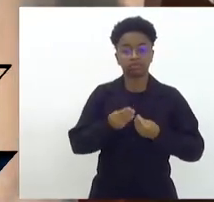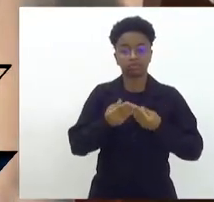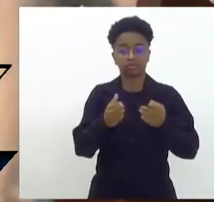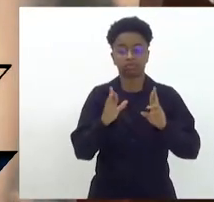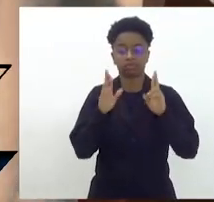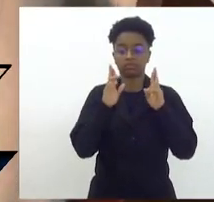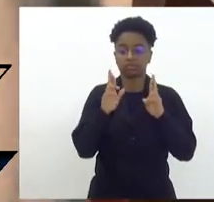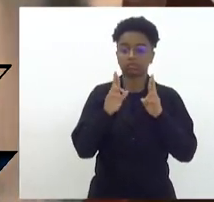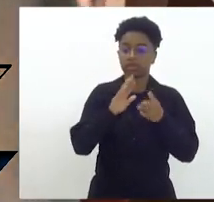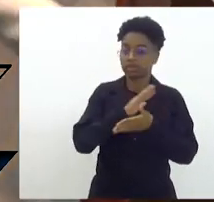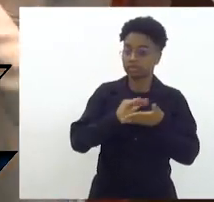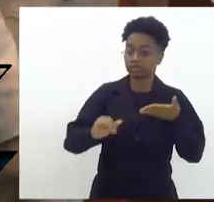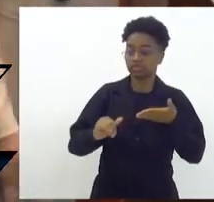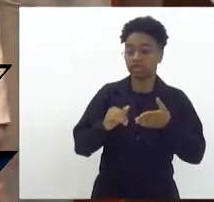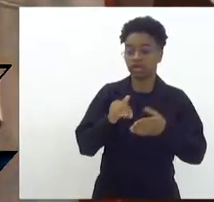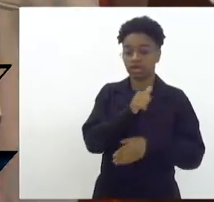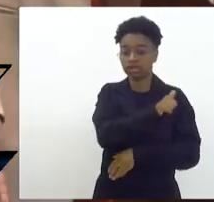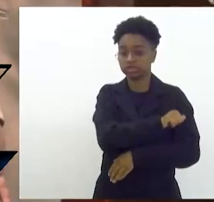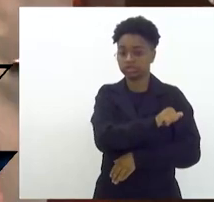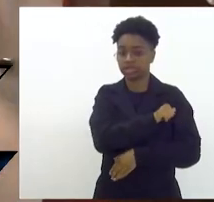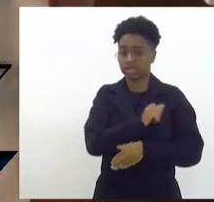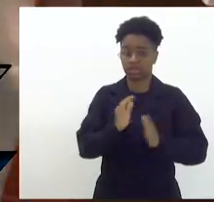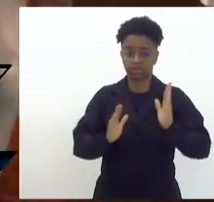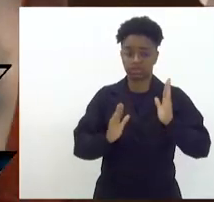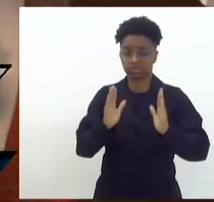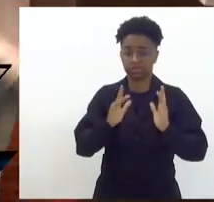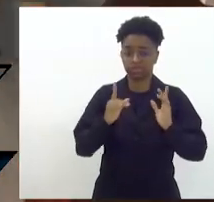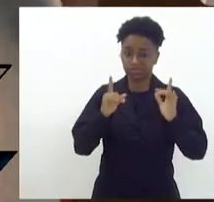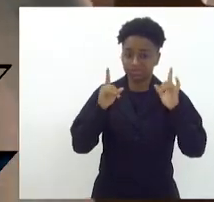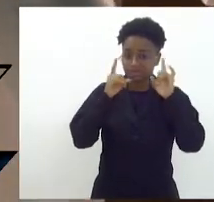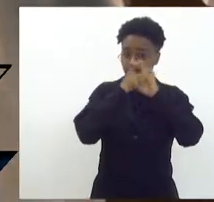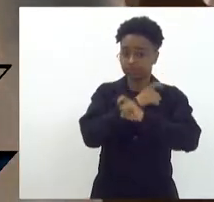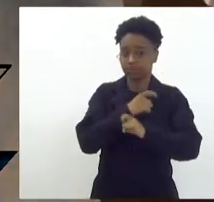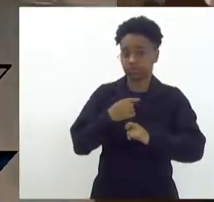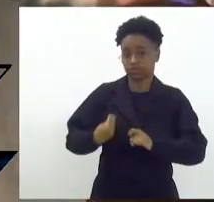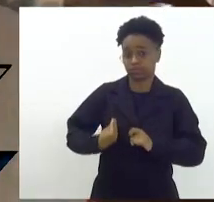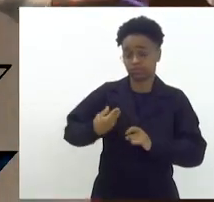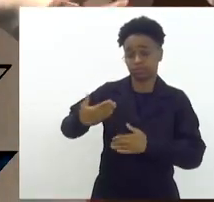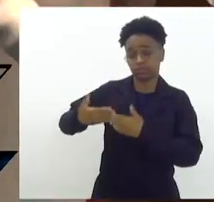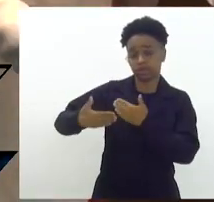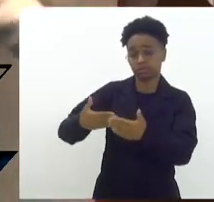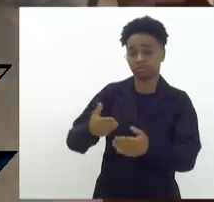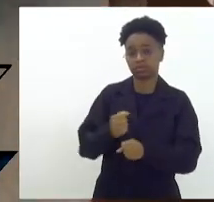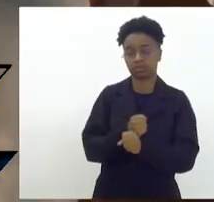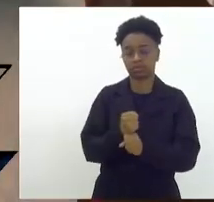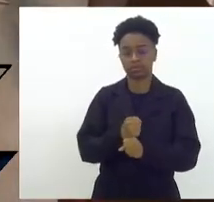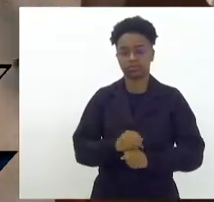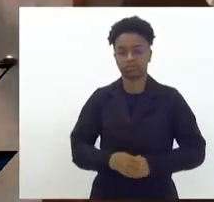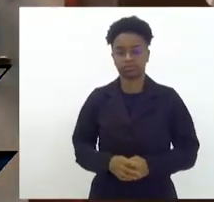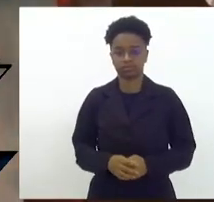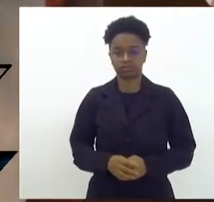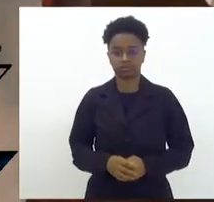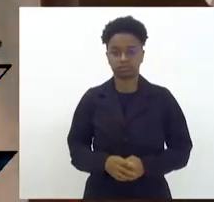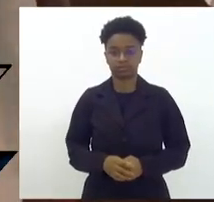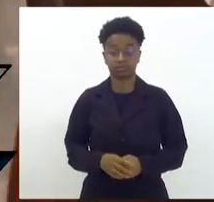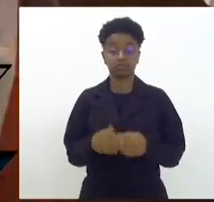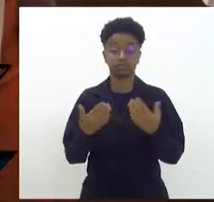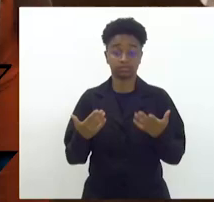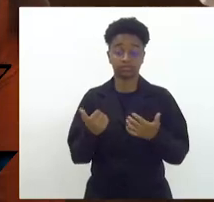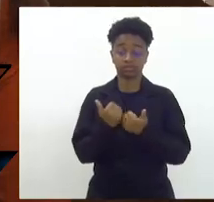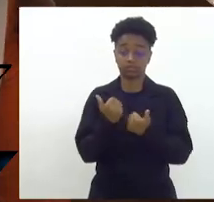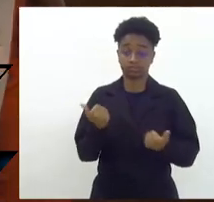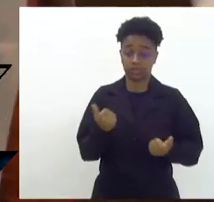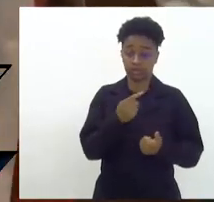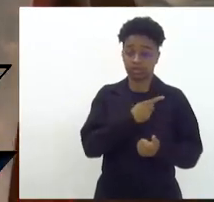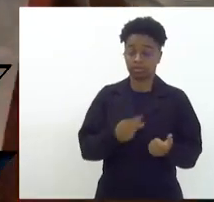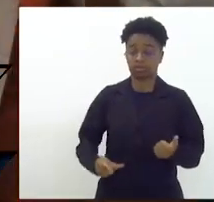tirar o estado do Rio de Janeiro nessa situação caótica que ele vem vivendo ao longo desses últimos anos e como vice-presidente da comissão de educação